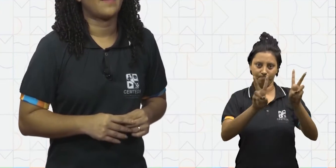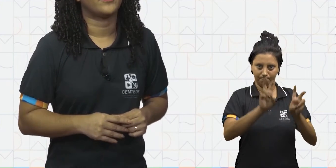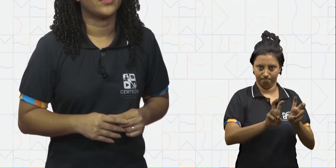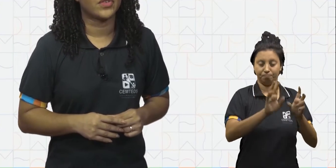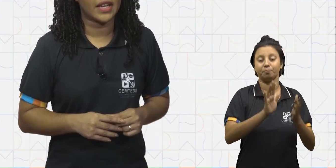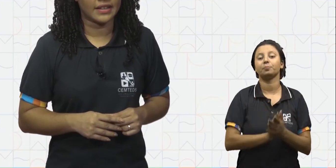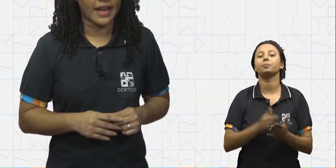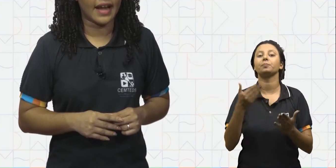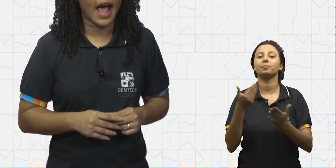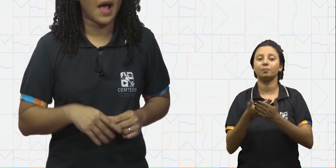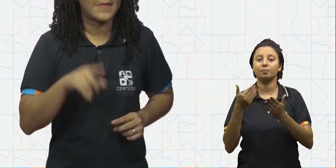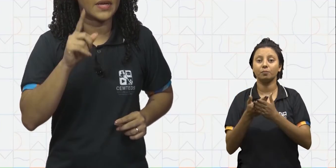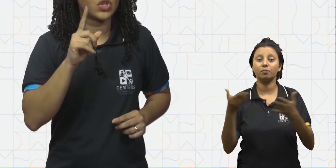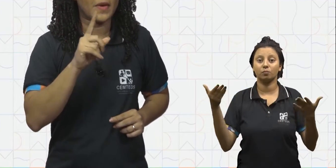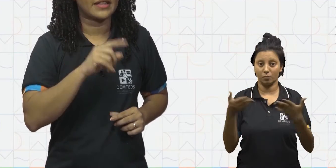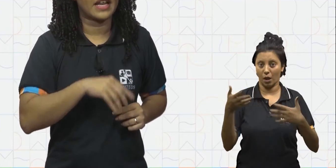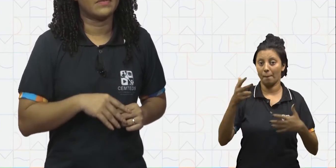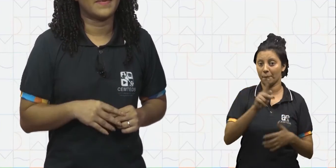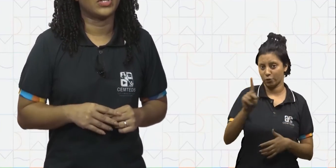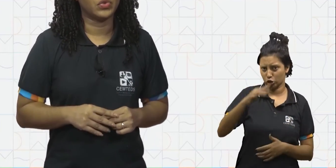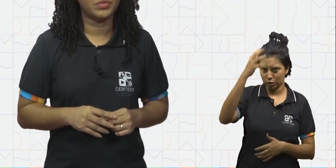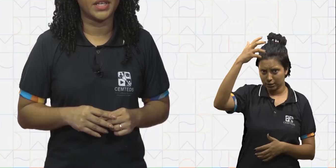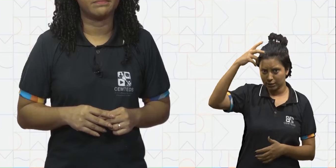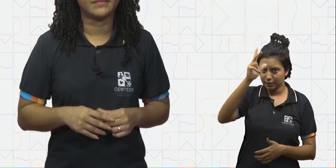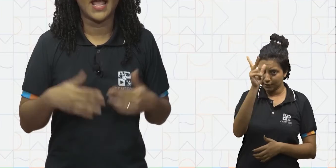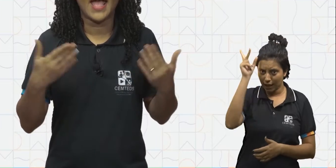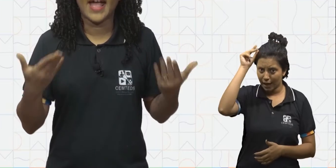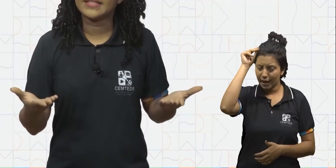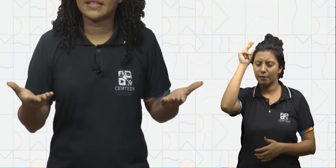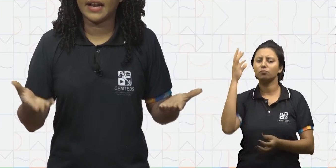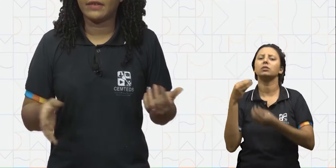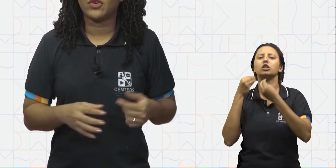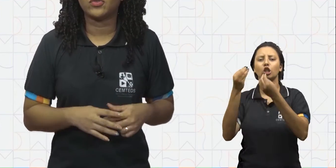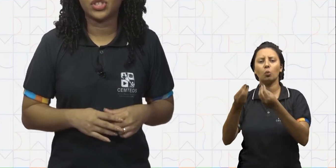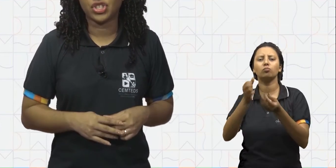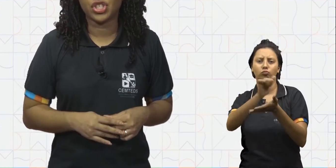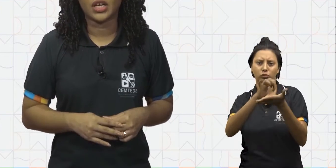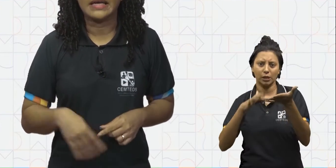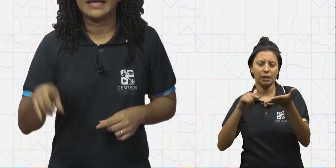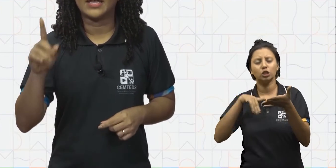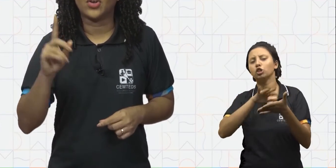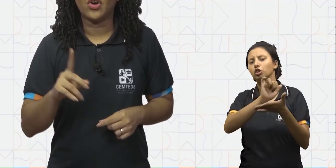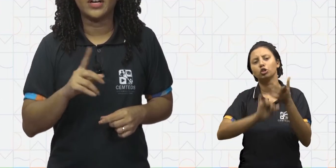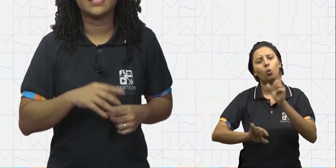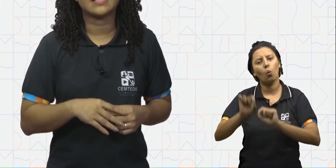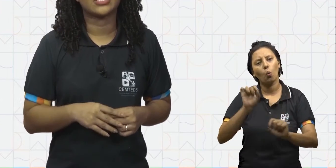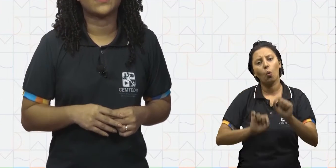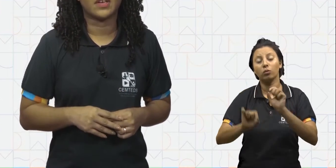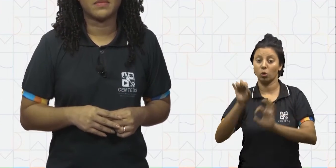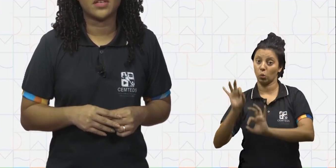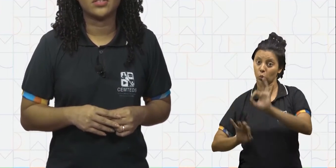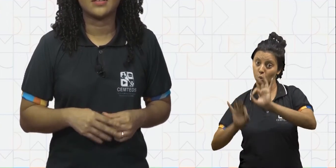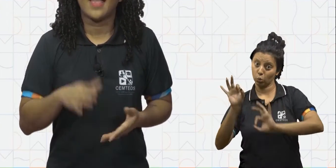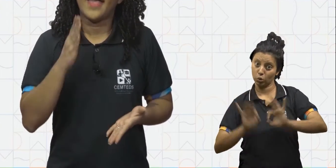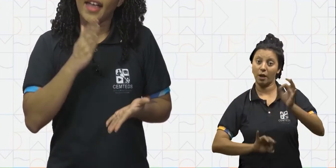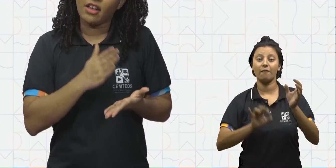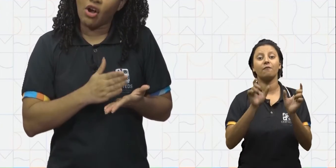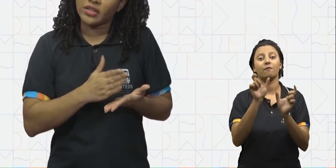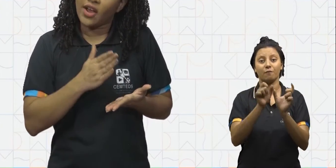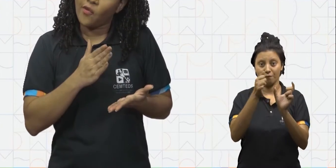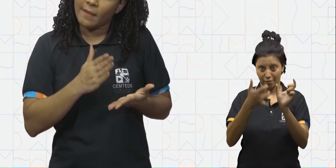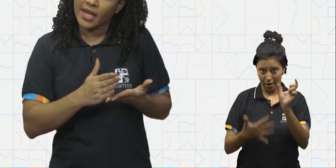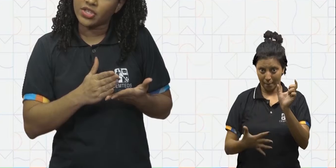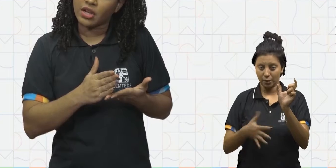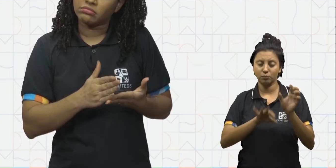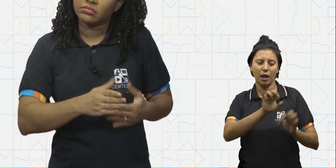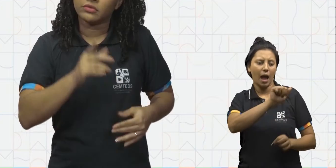hoje, a professora da Tainá passou uma tarefa para a turminha. Essa tarefa consistia em organizar os verbetes em